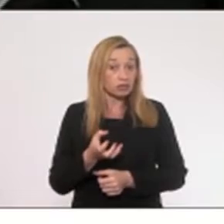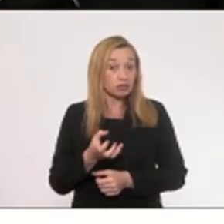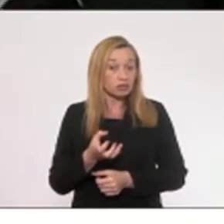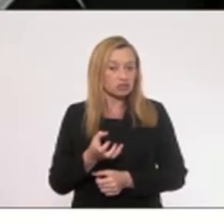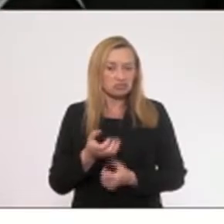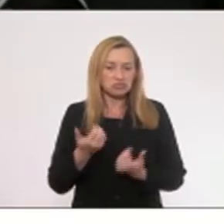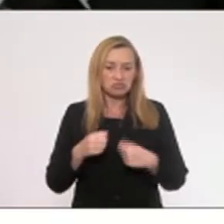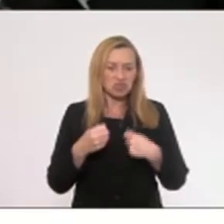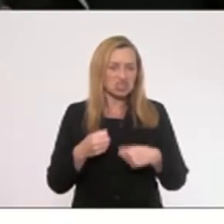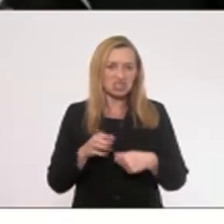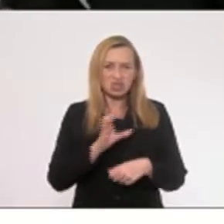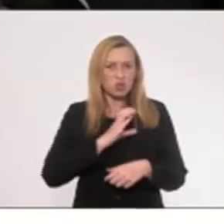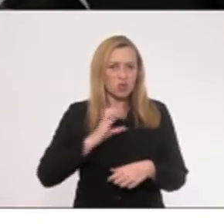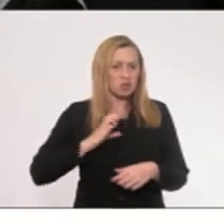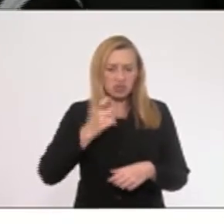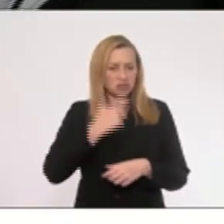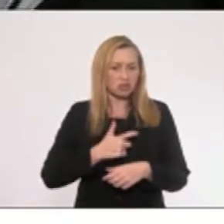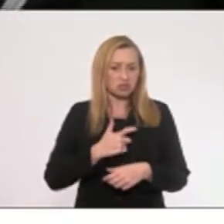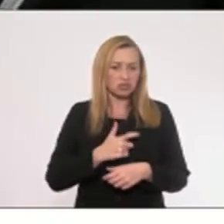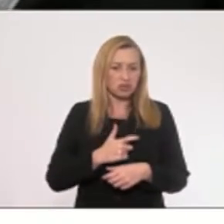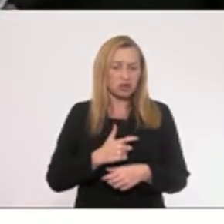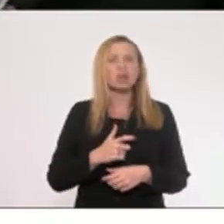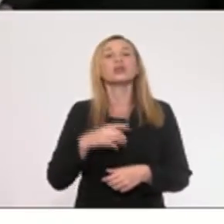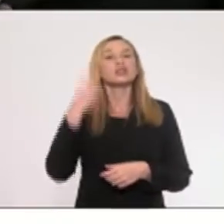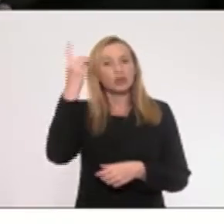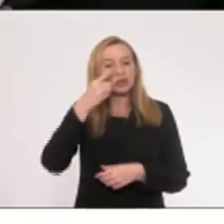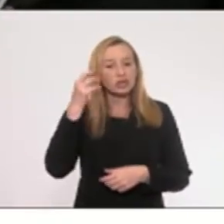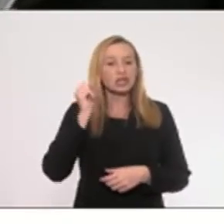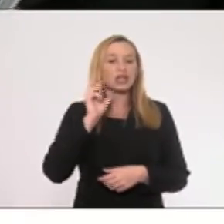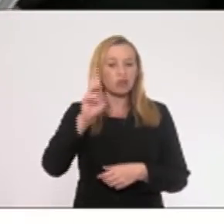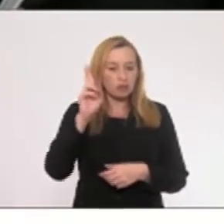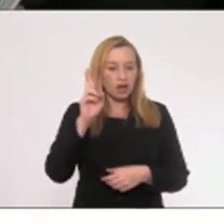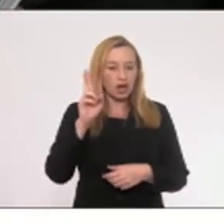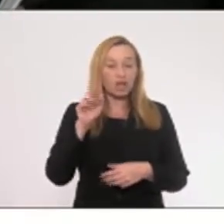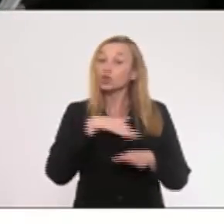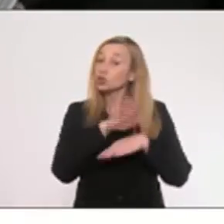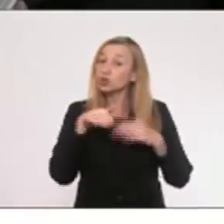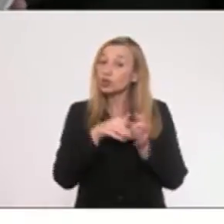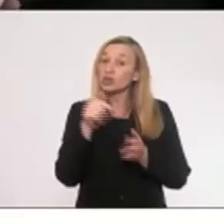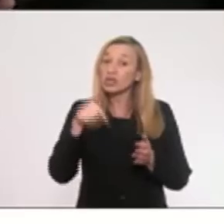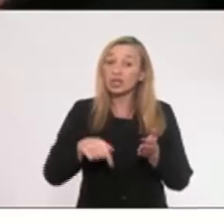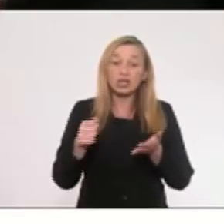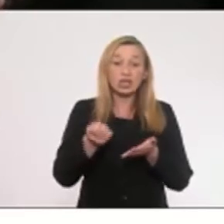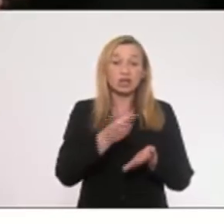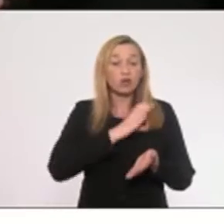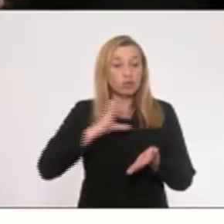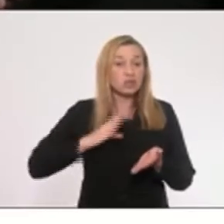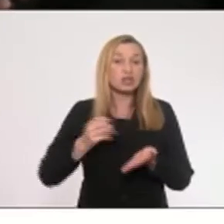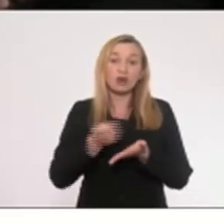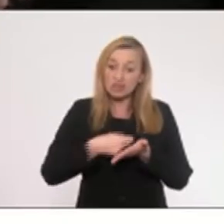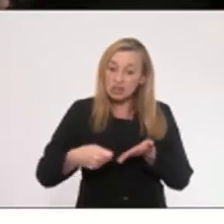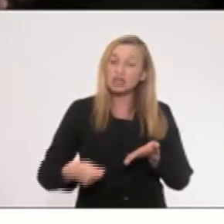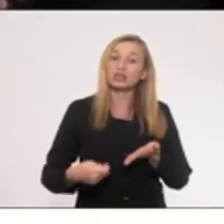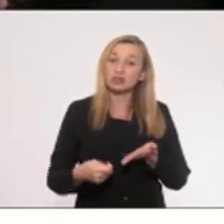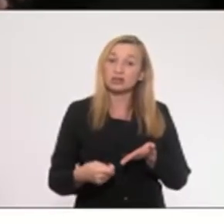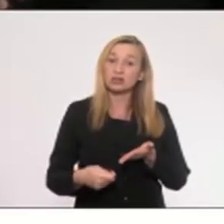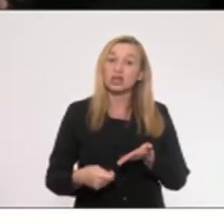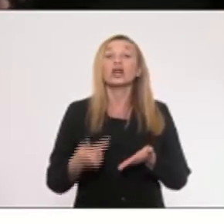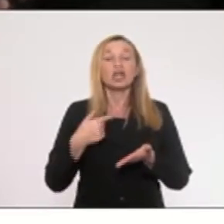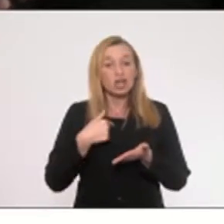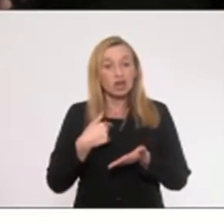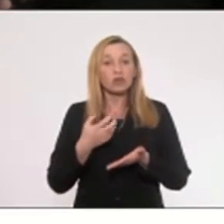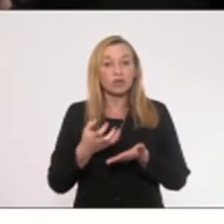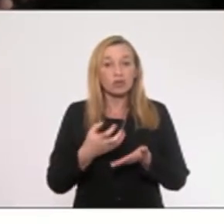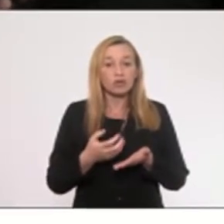Não precisa ser da comissão, não. O autor é o deputado Eliomar. Todos da comissão assinam. E os que Vossa Excelência permitir, eu faço questão